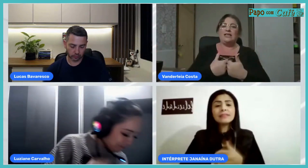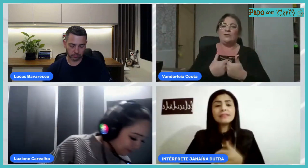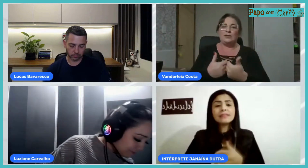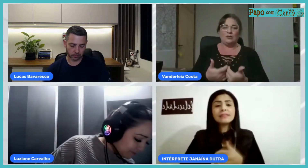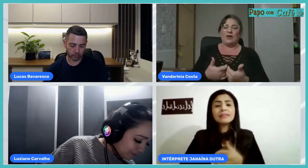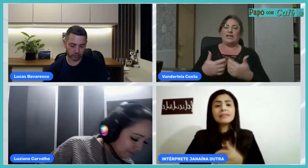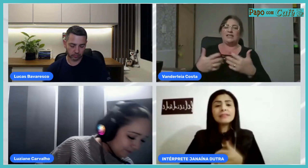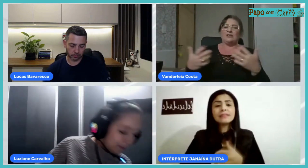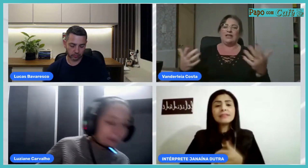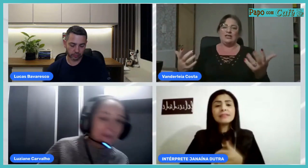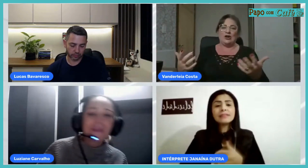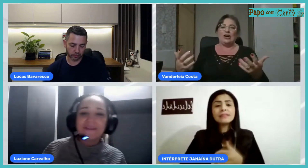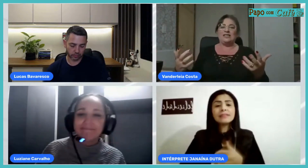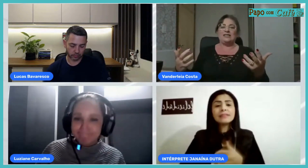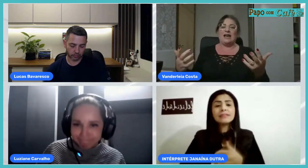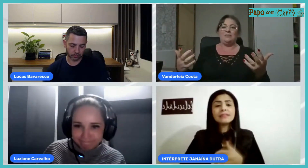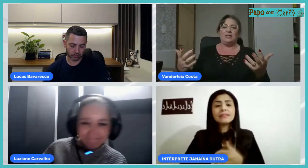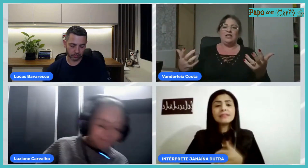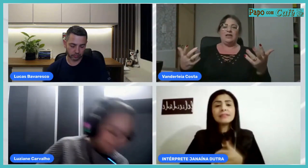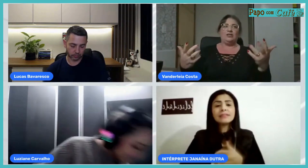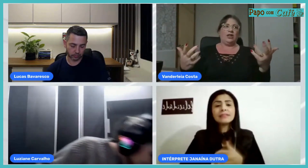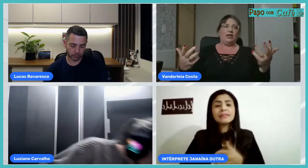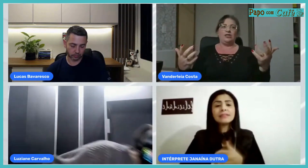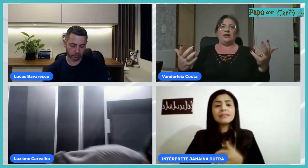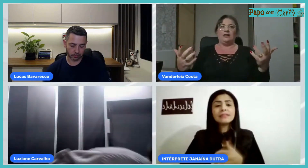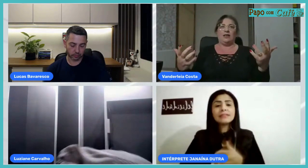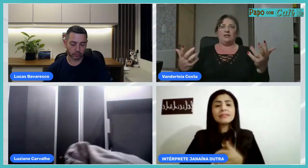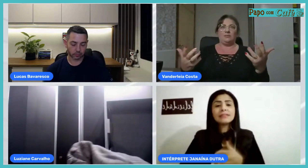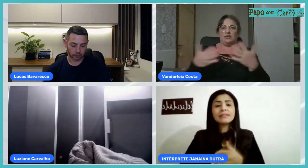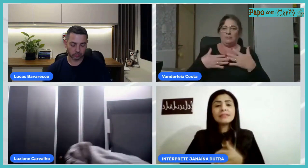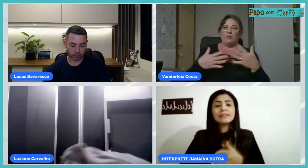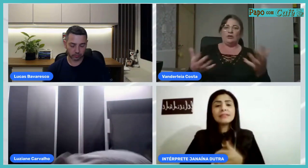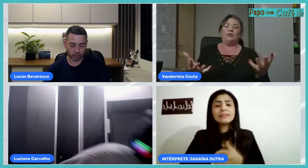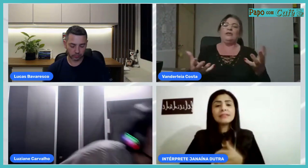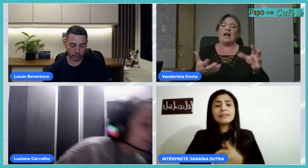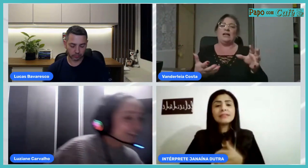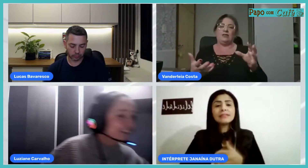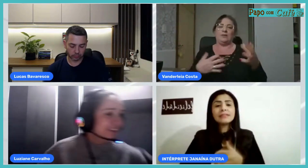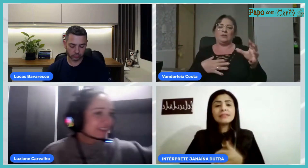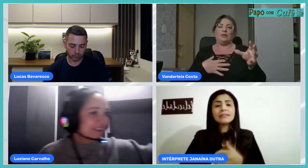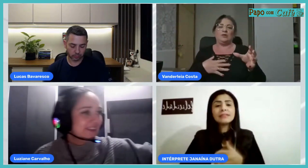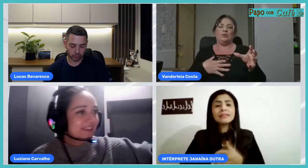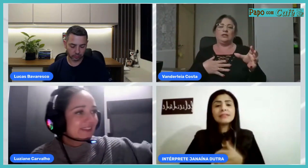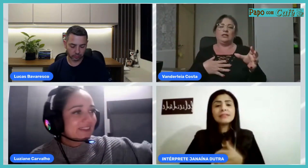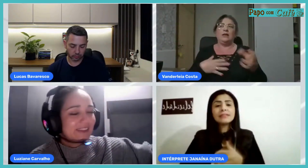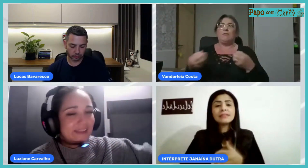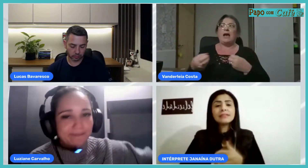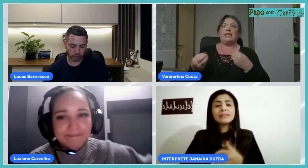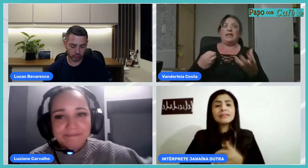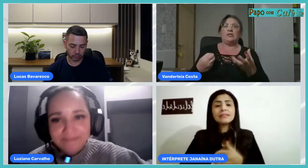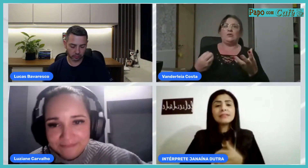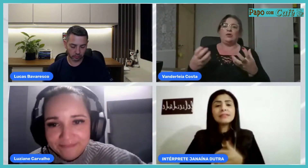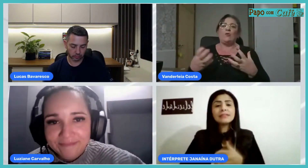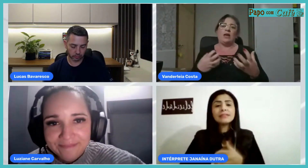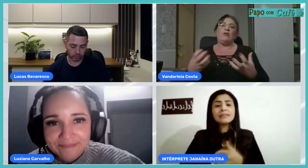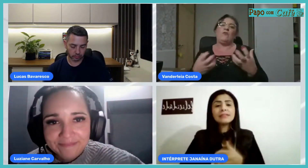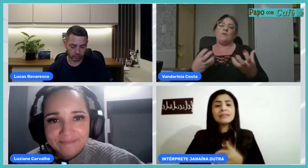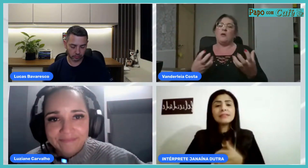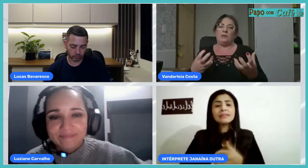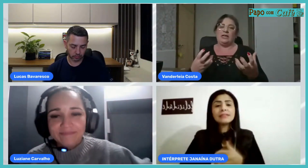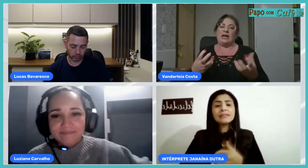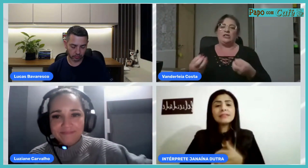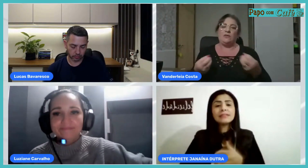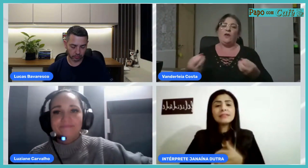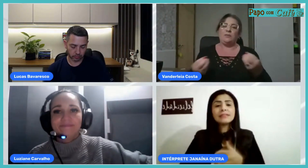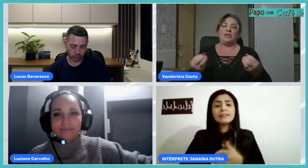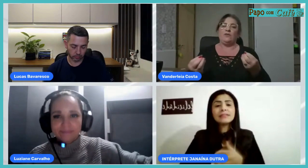se surdez fosse doença contagiosa, sabe? Gente, se põe no lugar da pessoa surda. Ele é surdo, e como é que eu vou